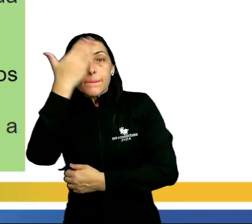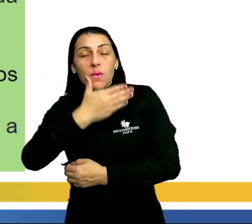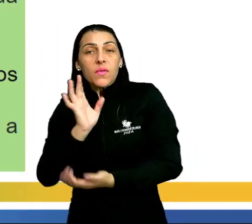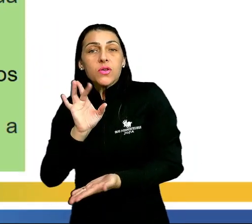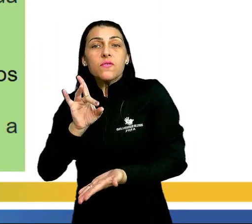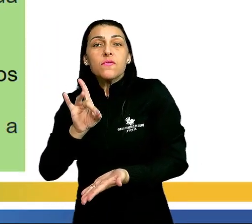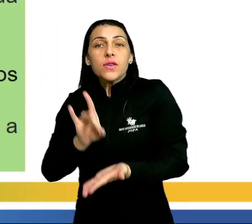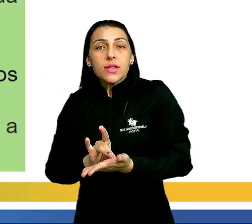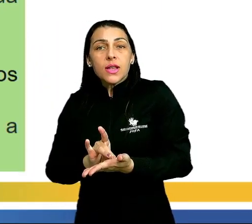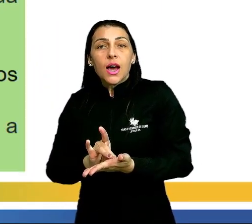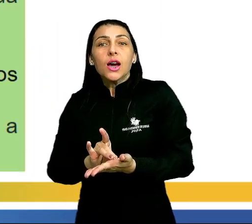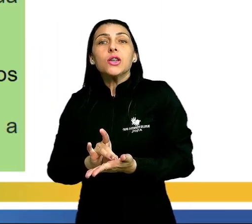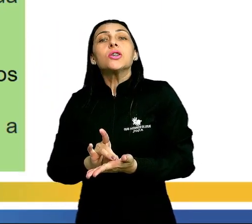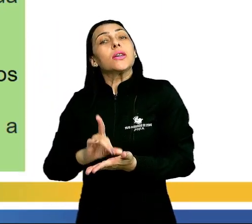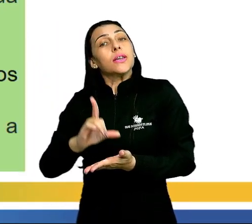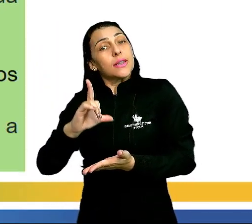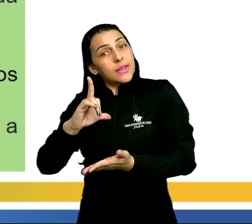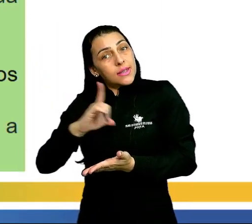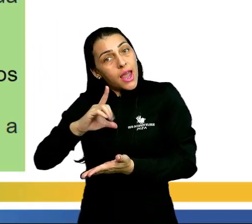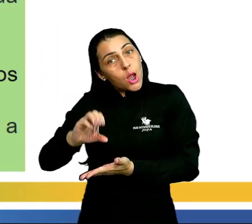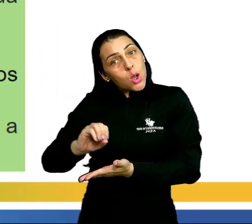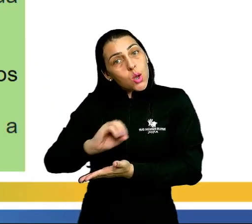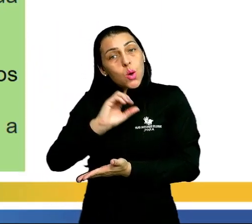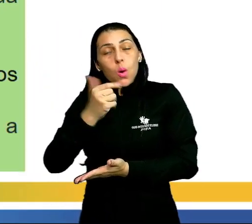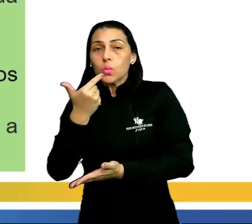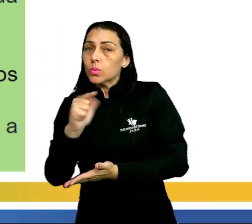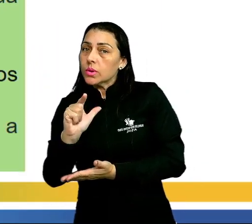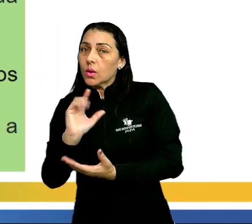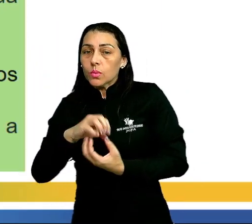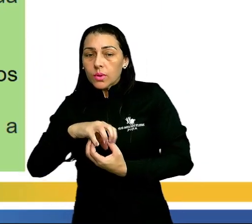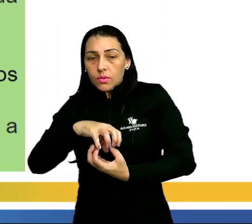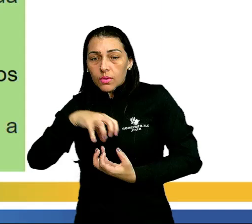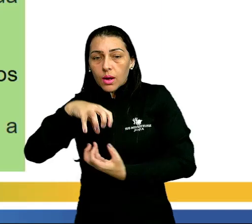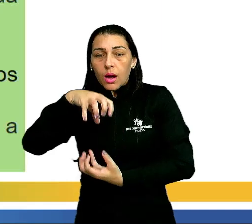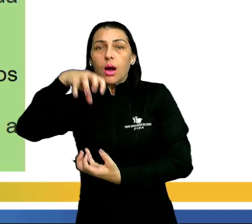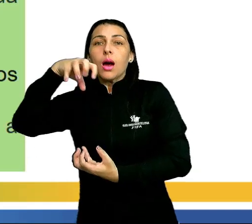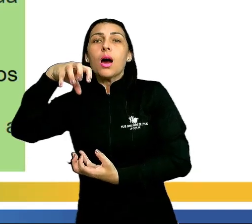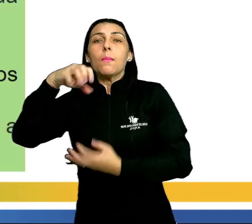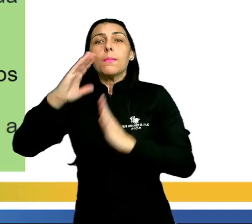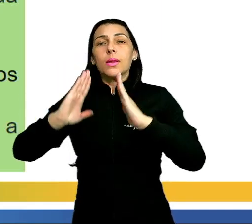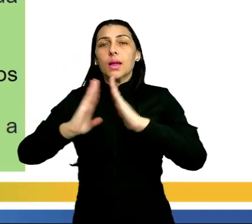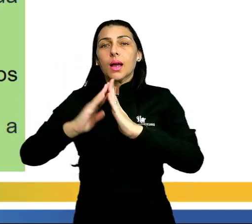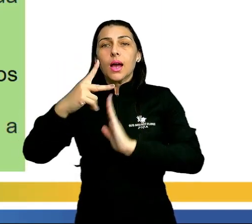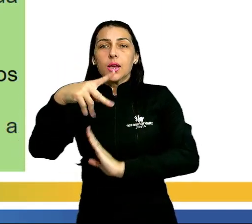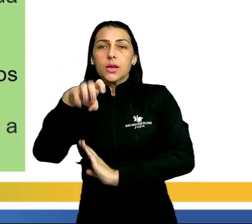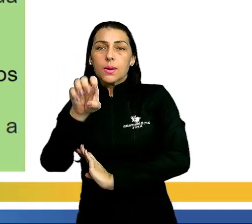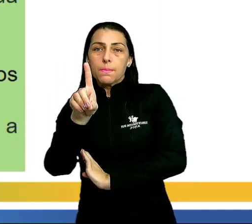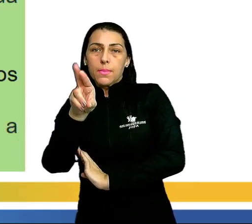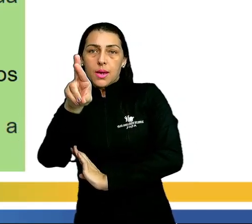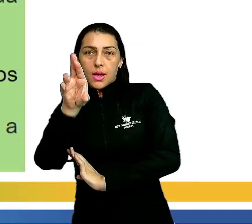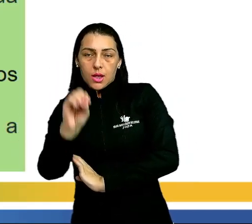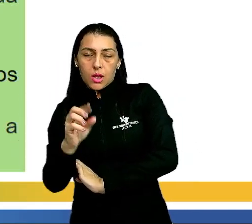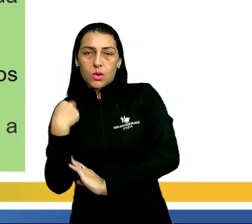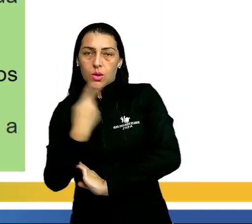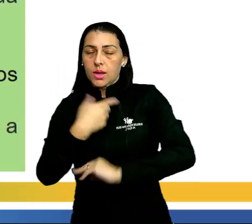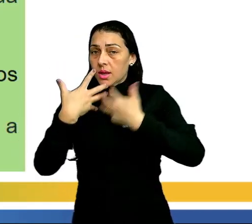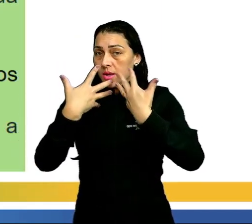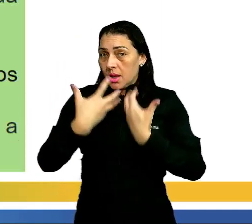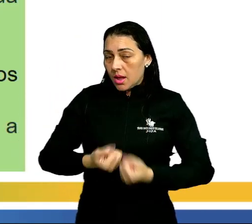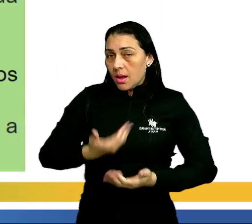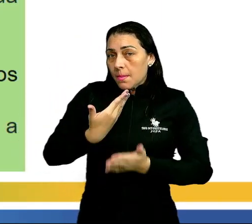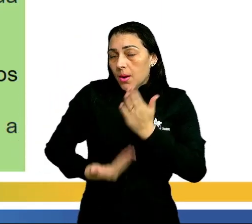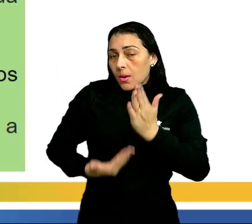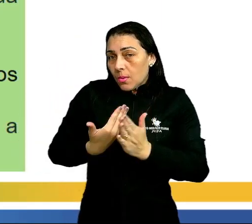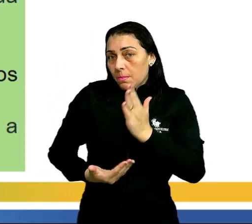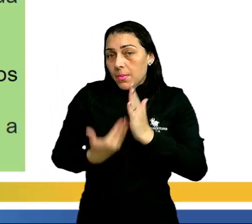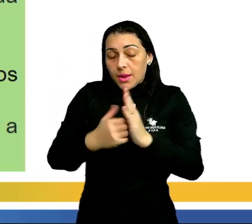concretamente o contrário, a existência ou não de fantasmas na casa de Pedro. Então, a gente muitas vezes aceita isso para não perder